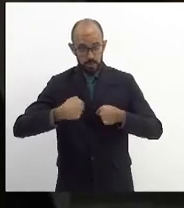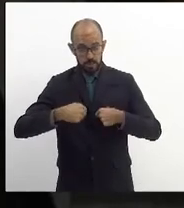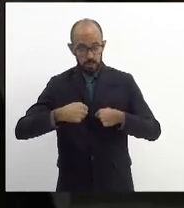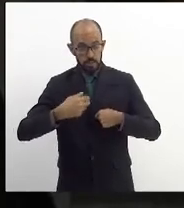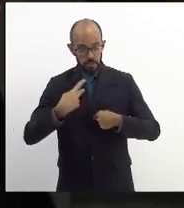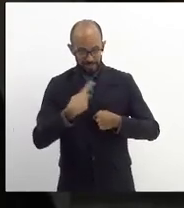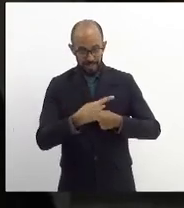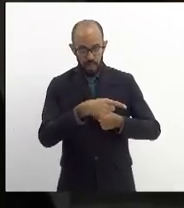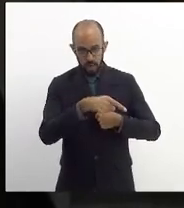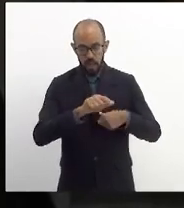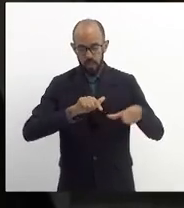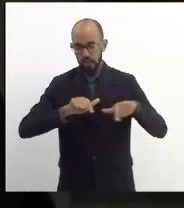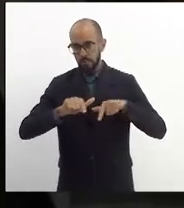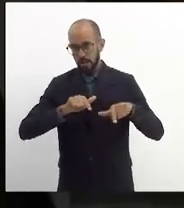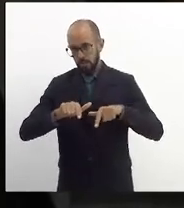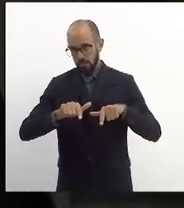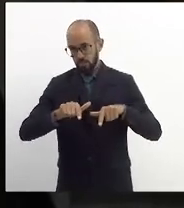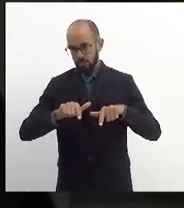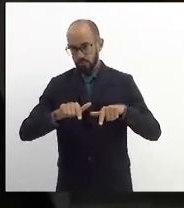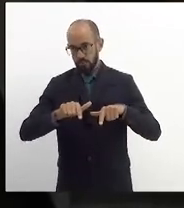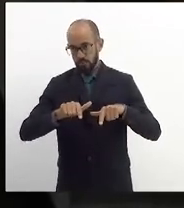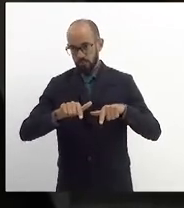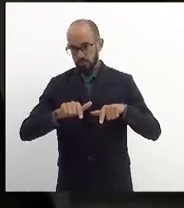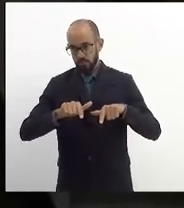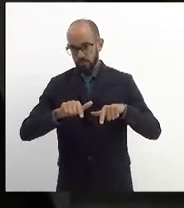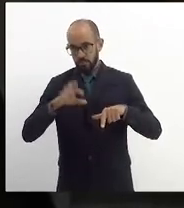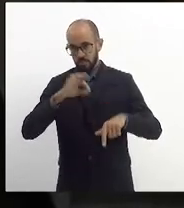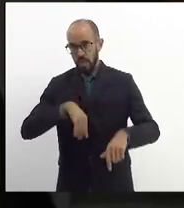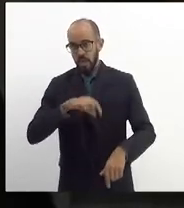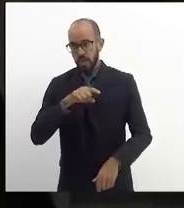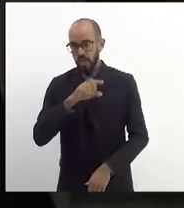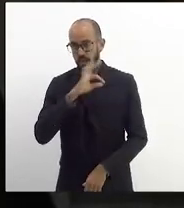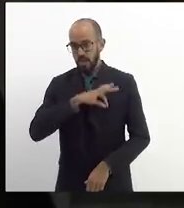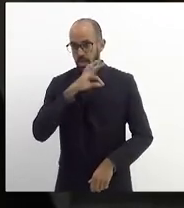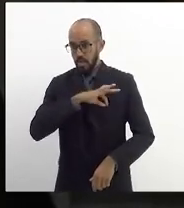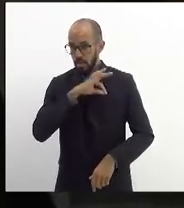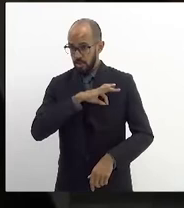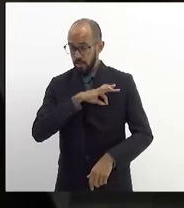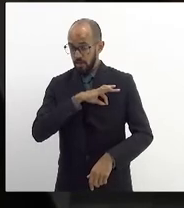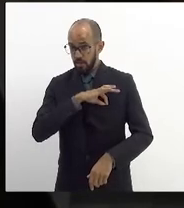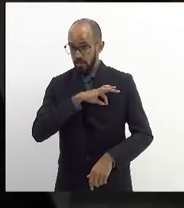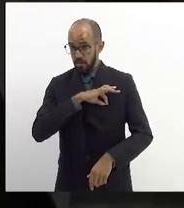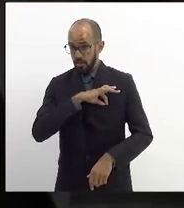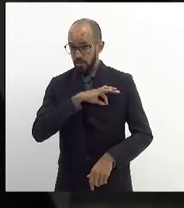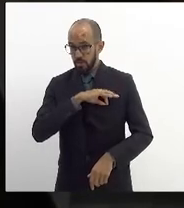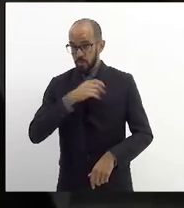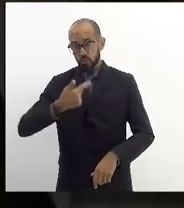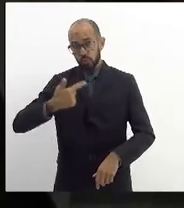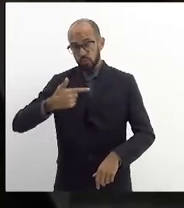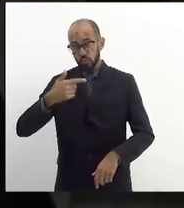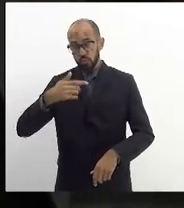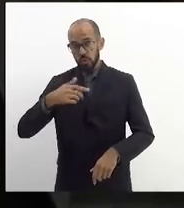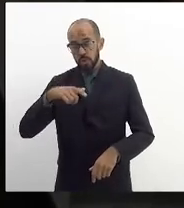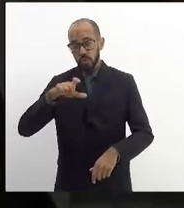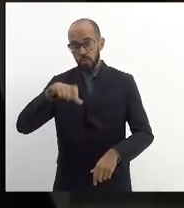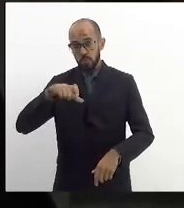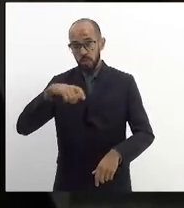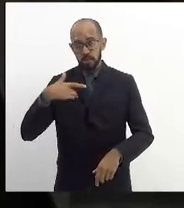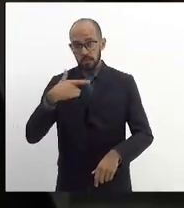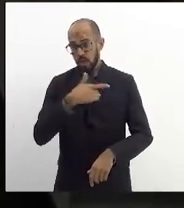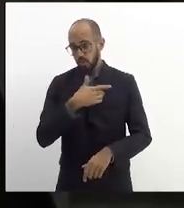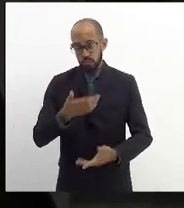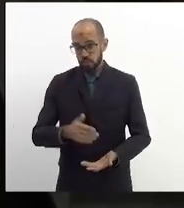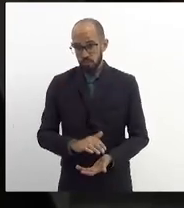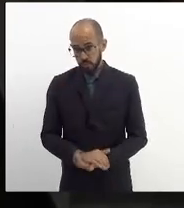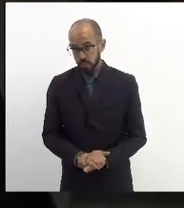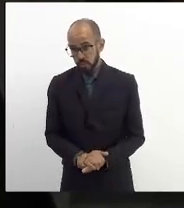emprego está associado a renda eu e o mínimo de bem-estar e o segundo até um plano de saúde classificar a corrida